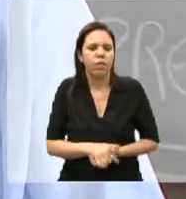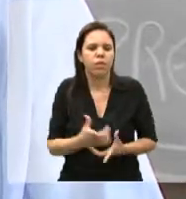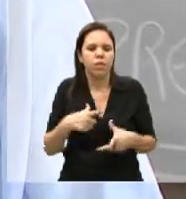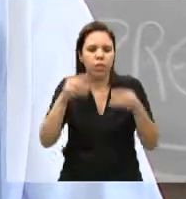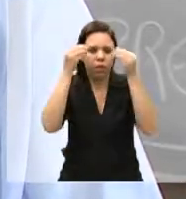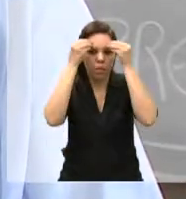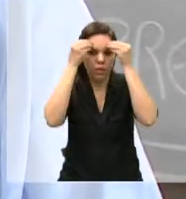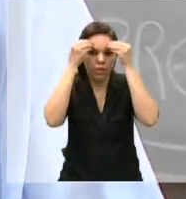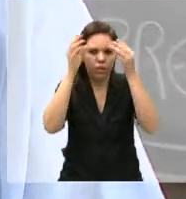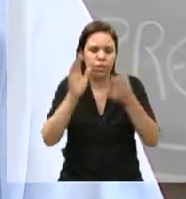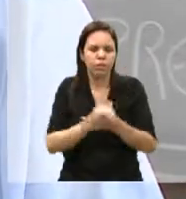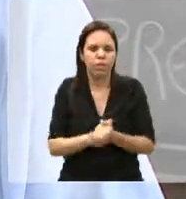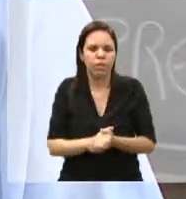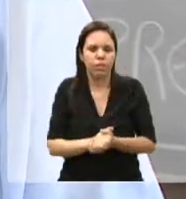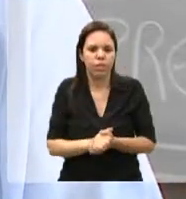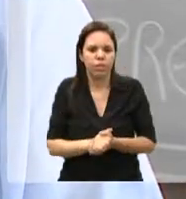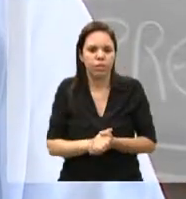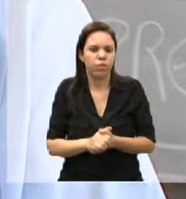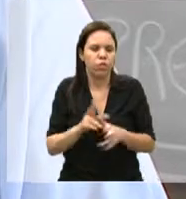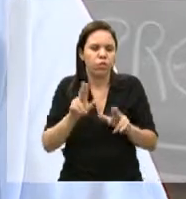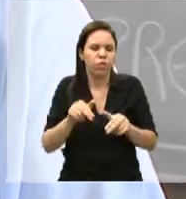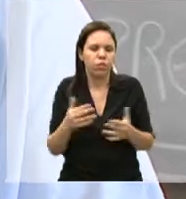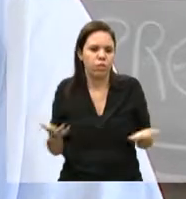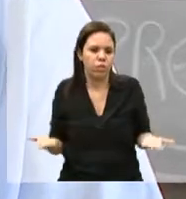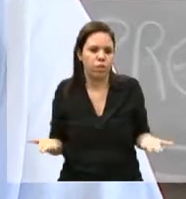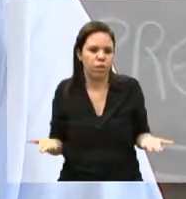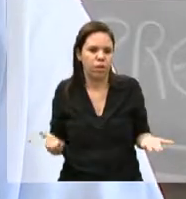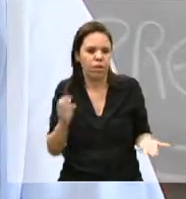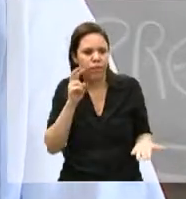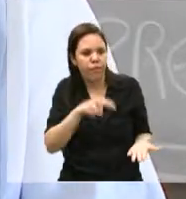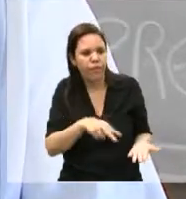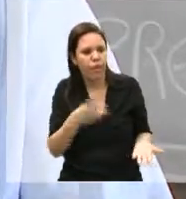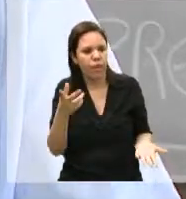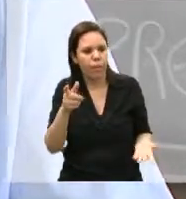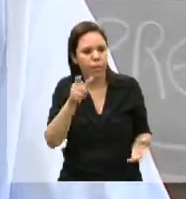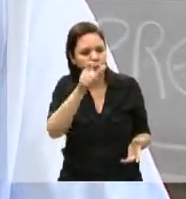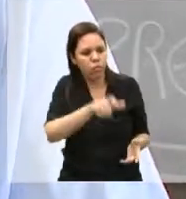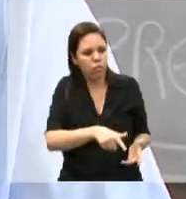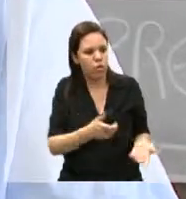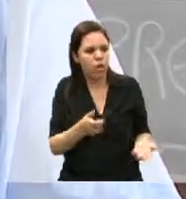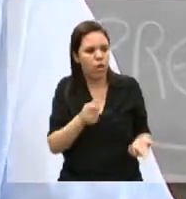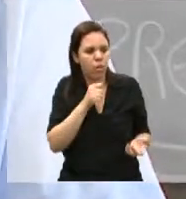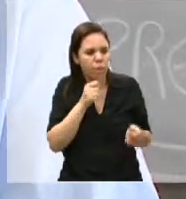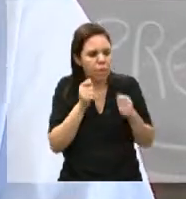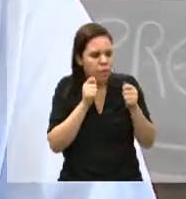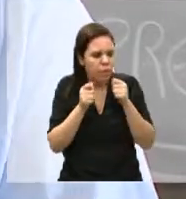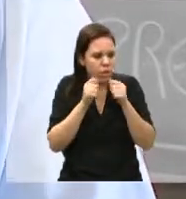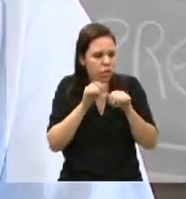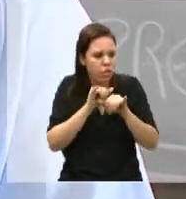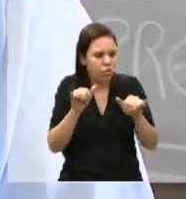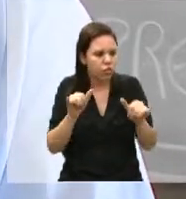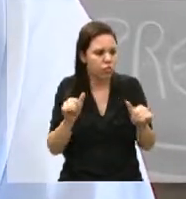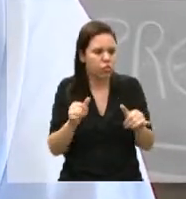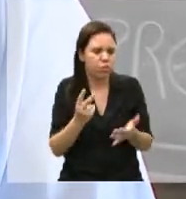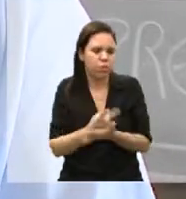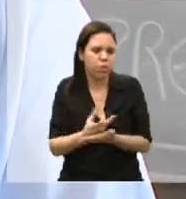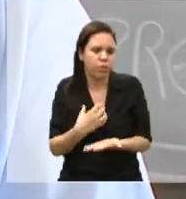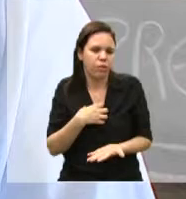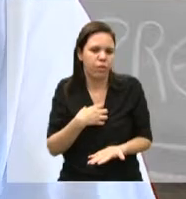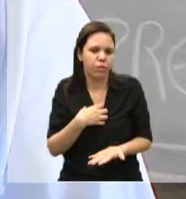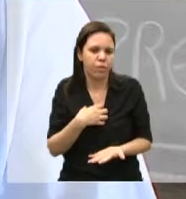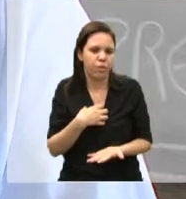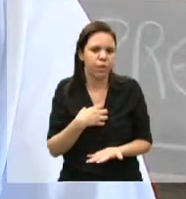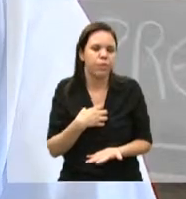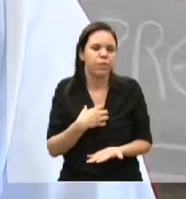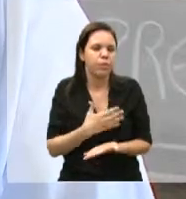linguagem, análise do discurso, você nunca mais vai ouvir um entrevistado, ouvir uma reportagem, ouvir uma notícia da mesma forma.